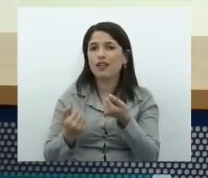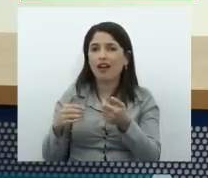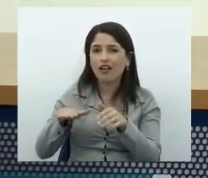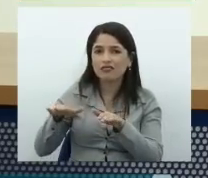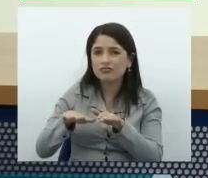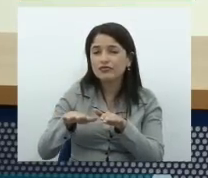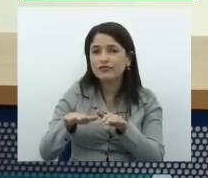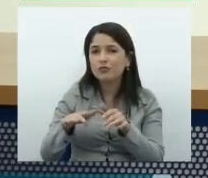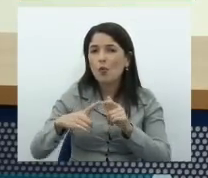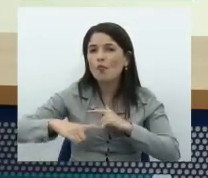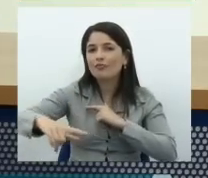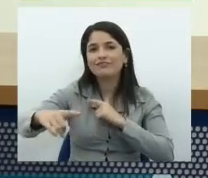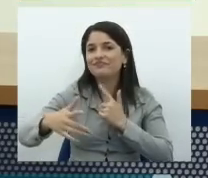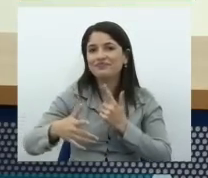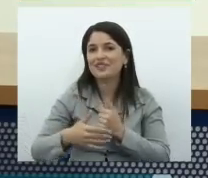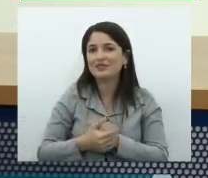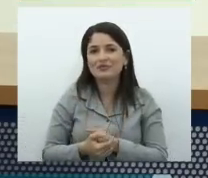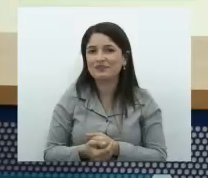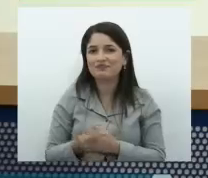cidade é